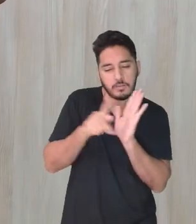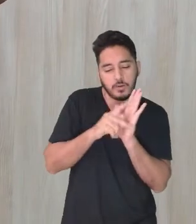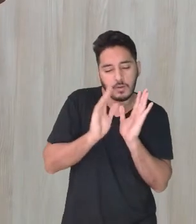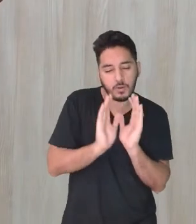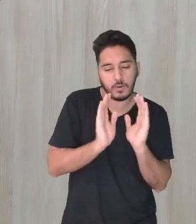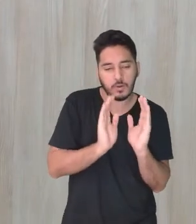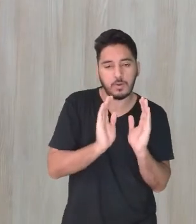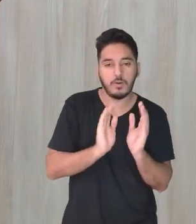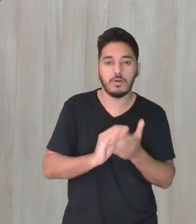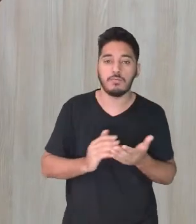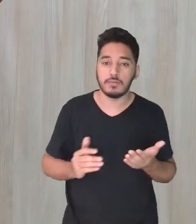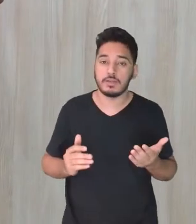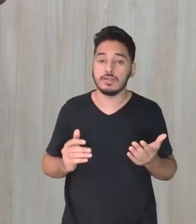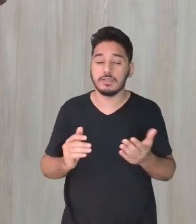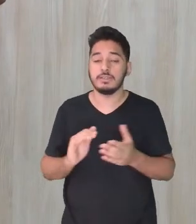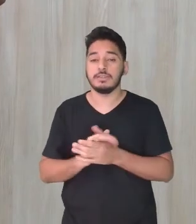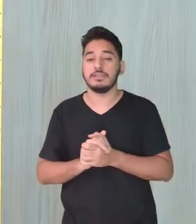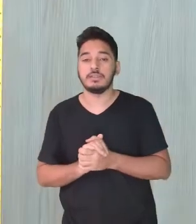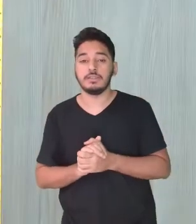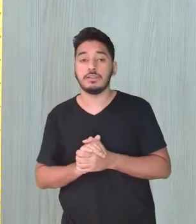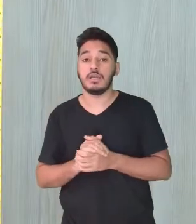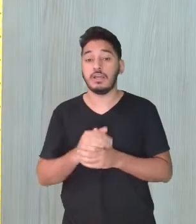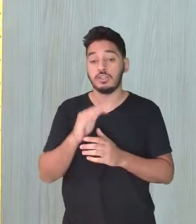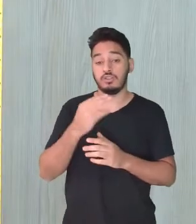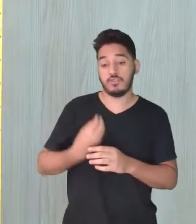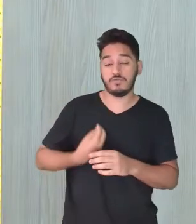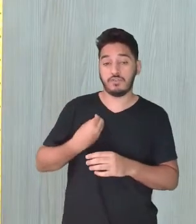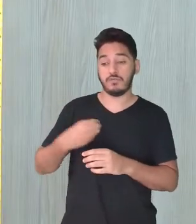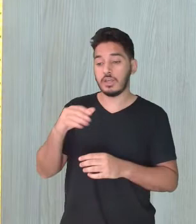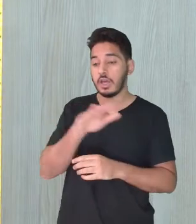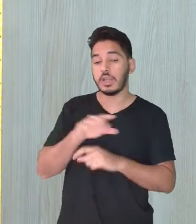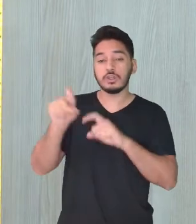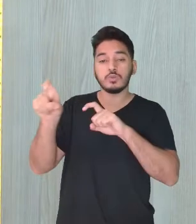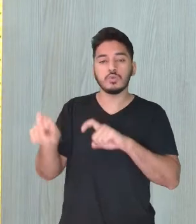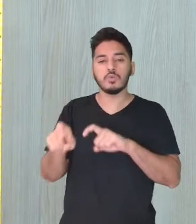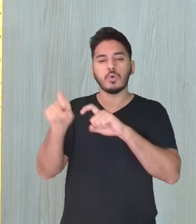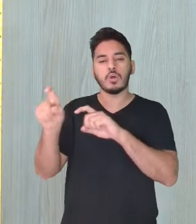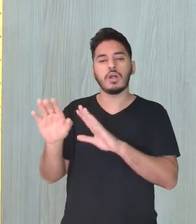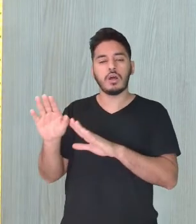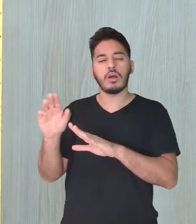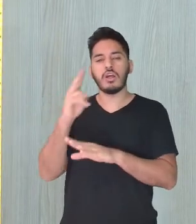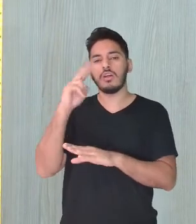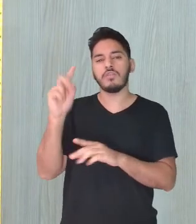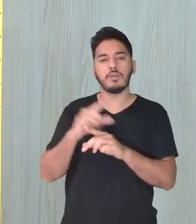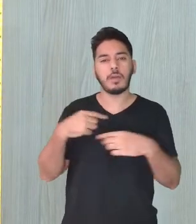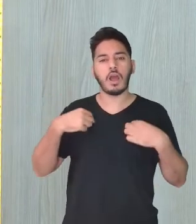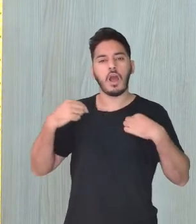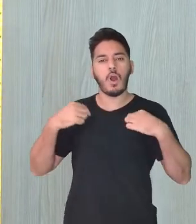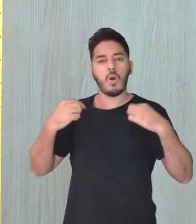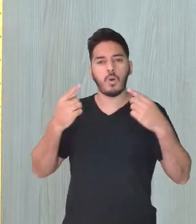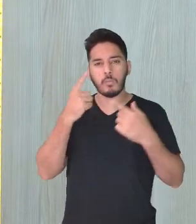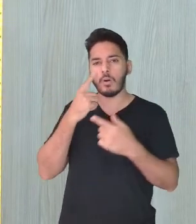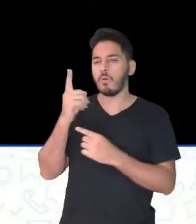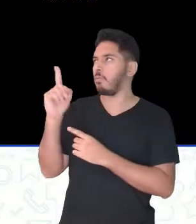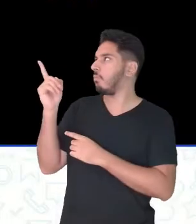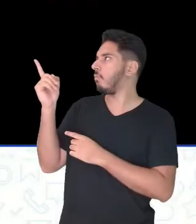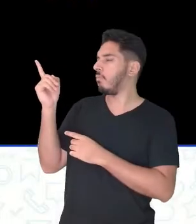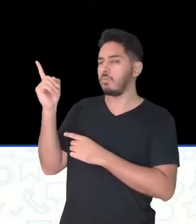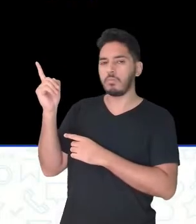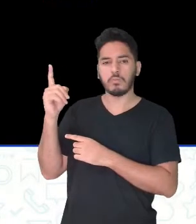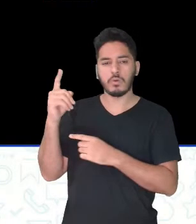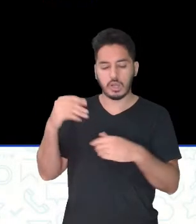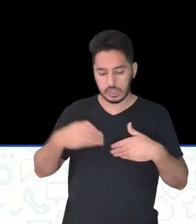Zonas rurais, né? Isso. Vivendo em zonas rurais. E você vê até a vestimenta, né? A vestimenta com essa